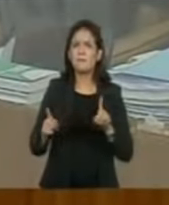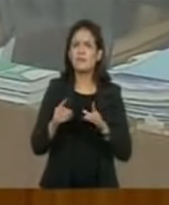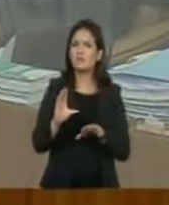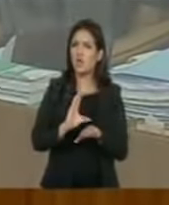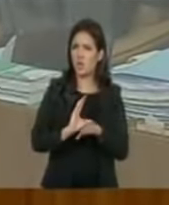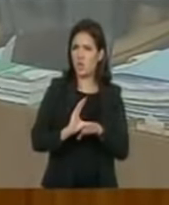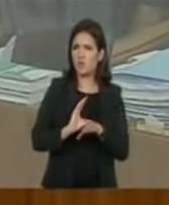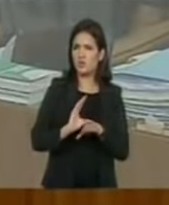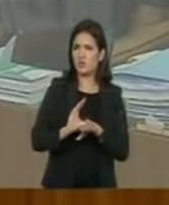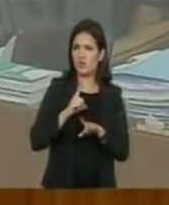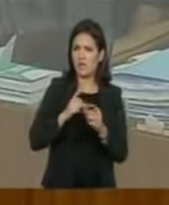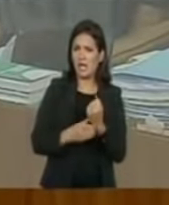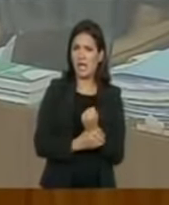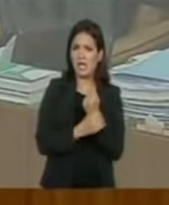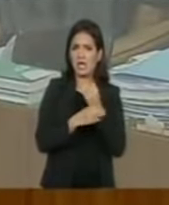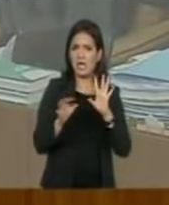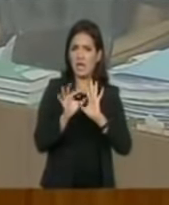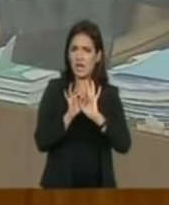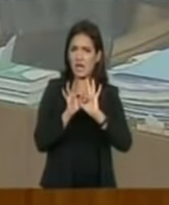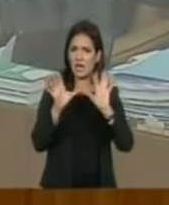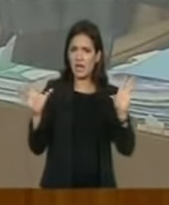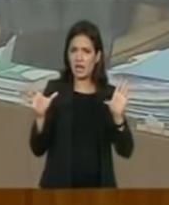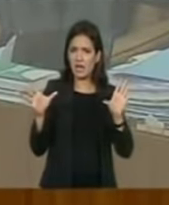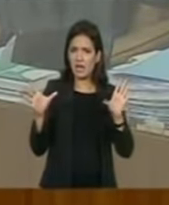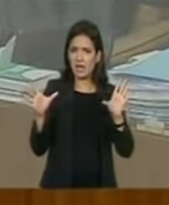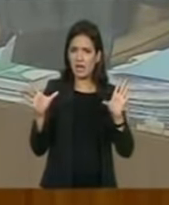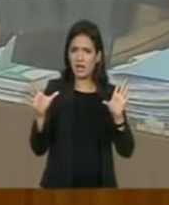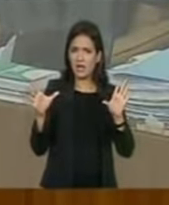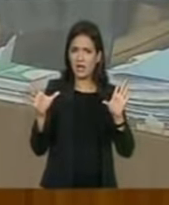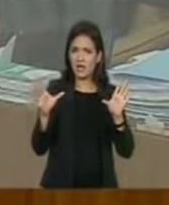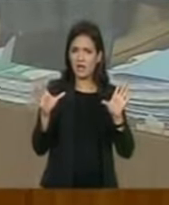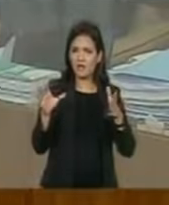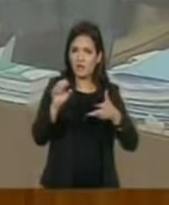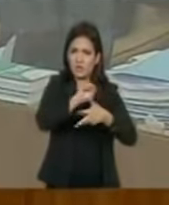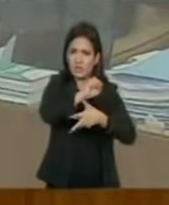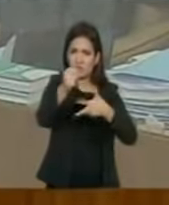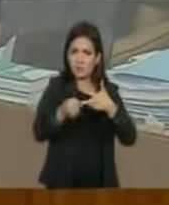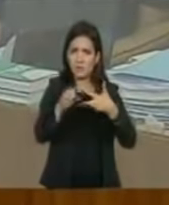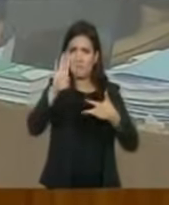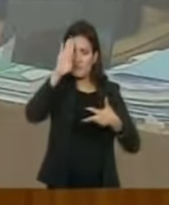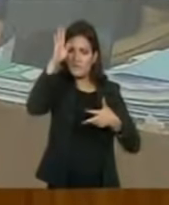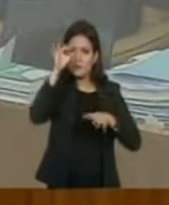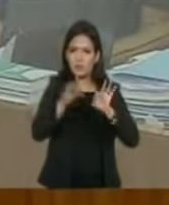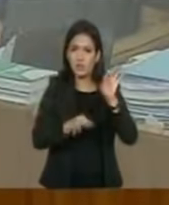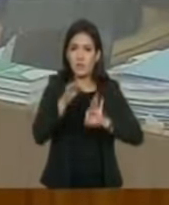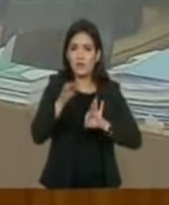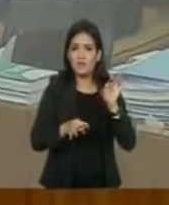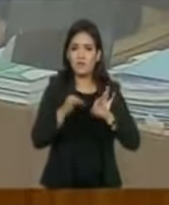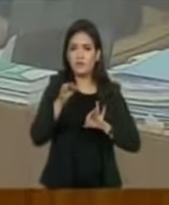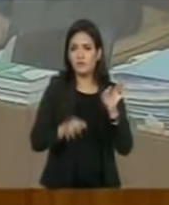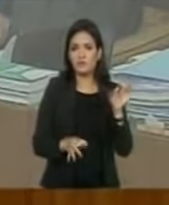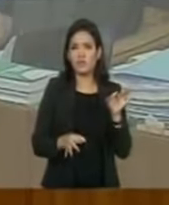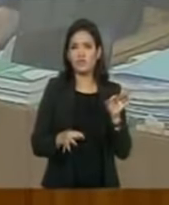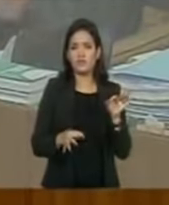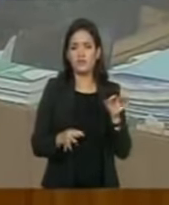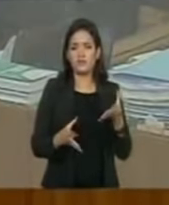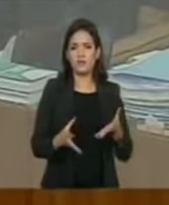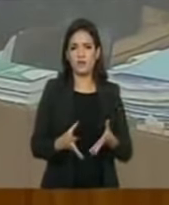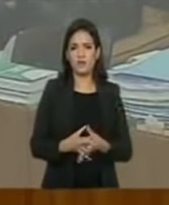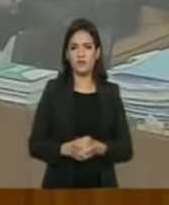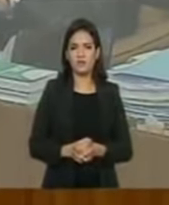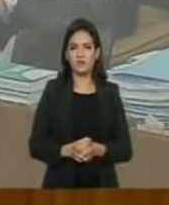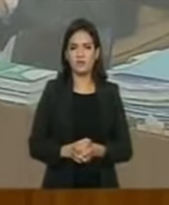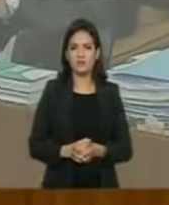garante o livre funcionamento dos poderes especialmente o judiciário isso não é um constrangimento ao livre funcionamento